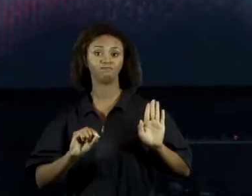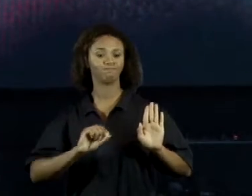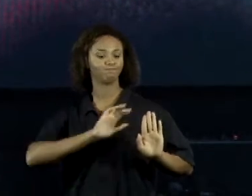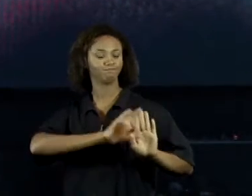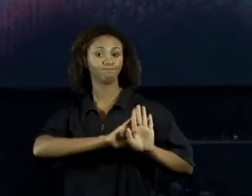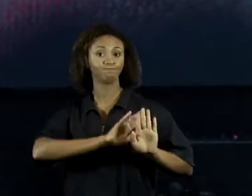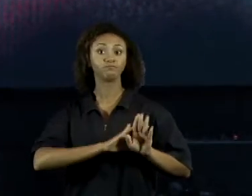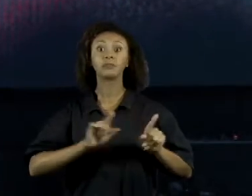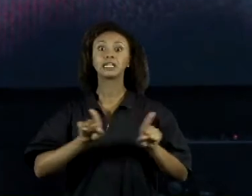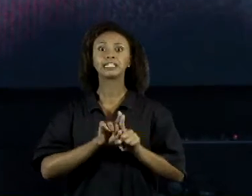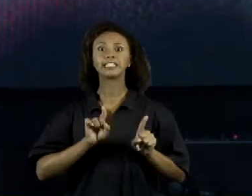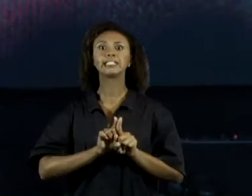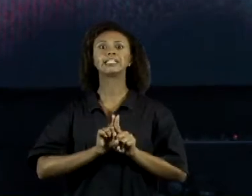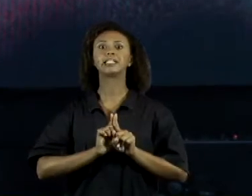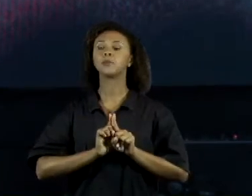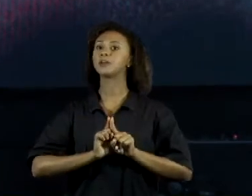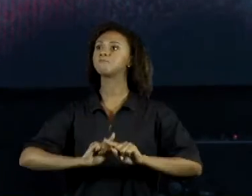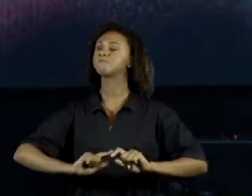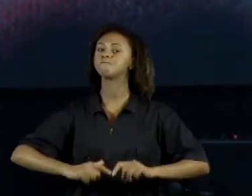intensidade.